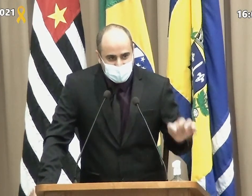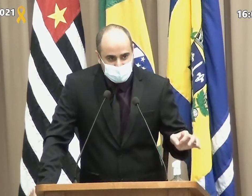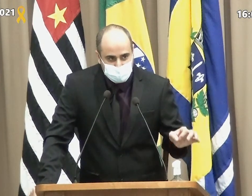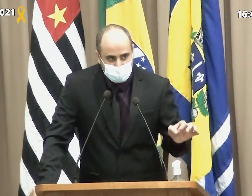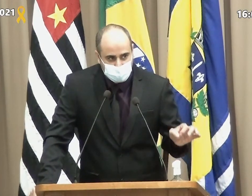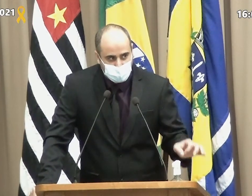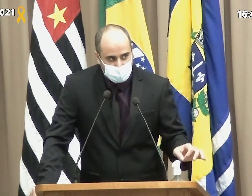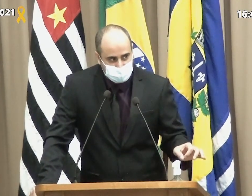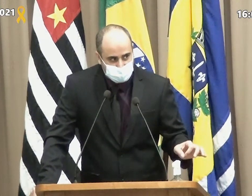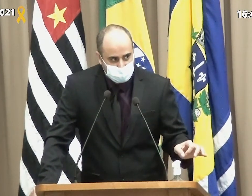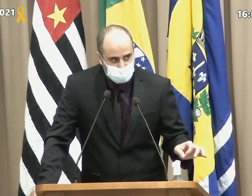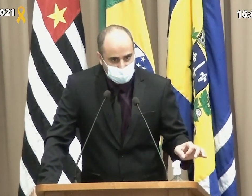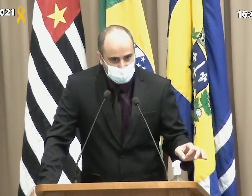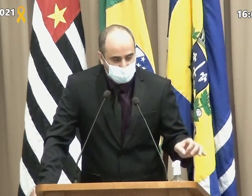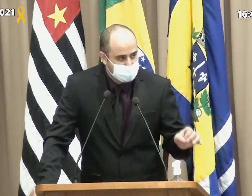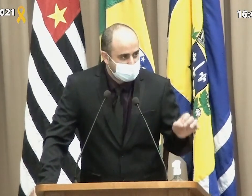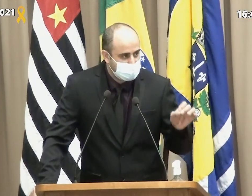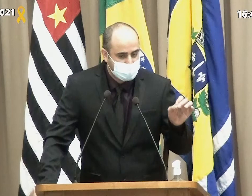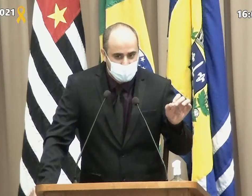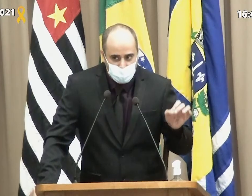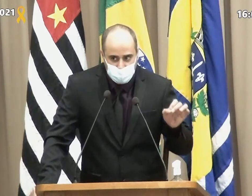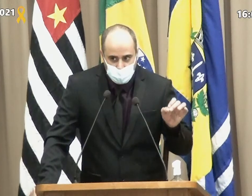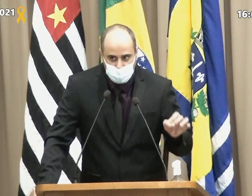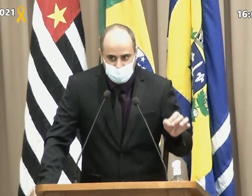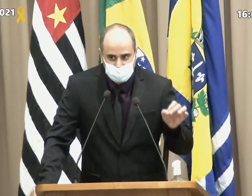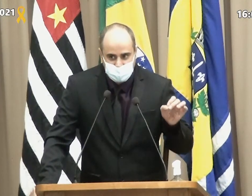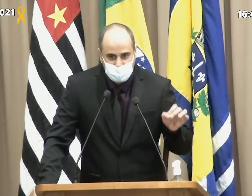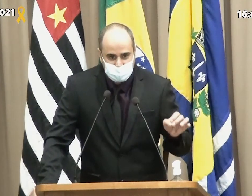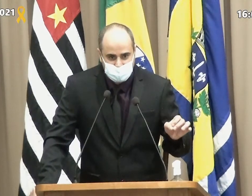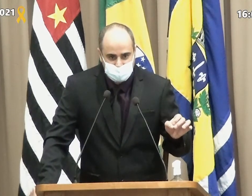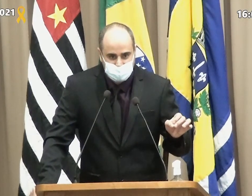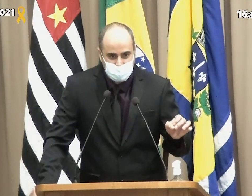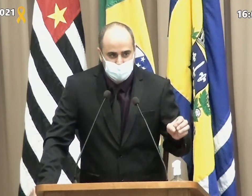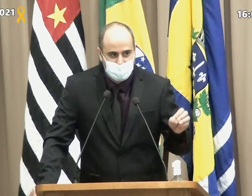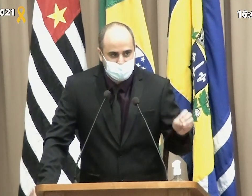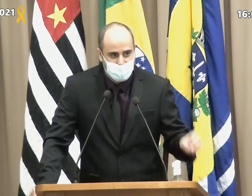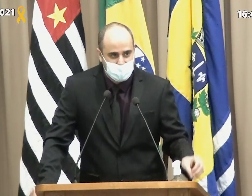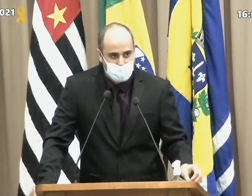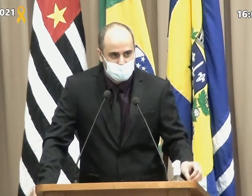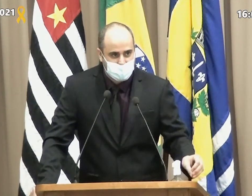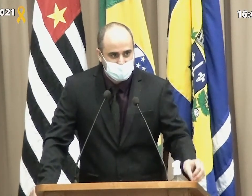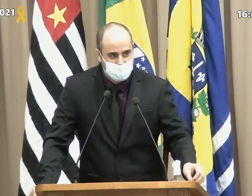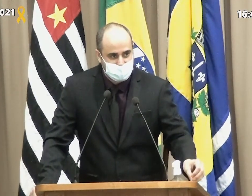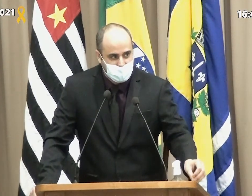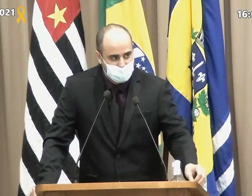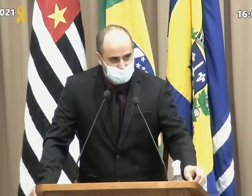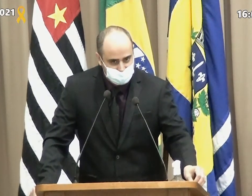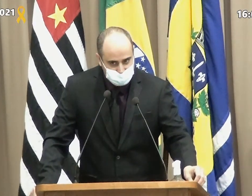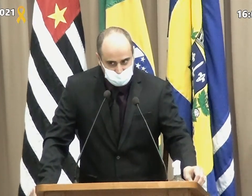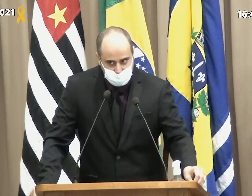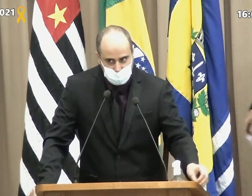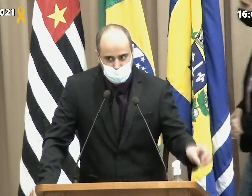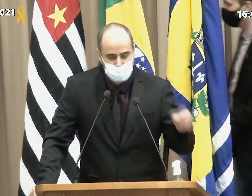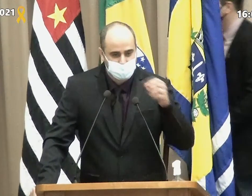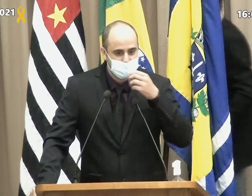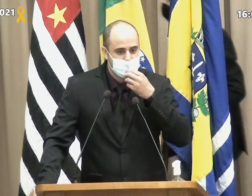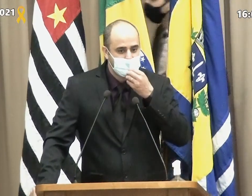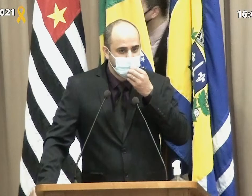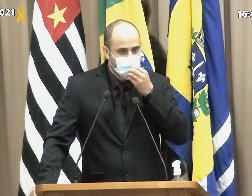Para aquelas pessoas que não foram vacinadas e perderam a faixa etária,